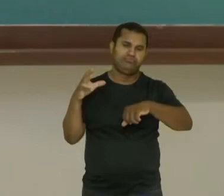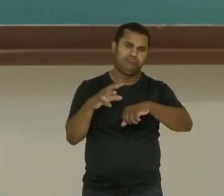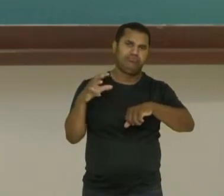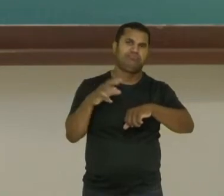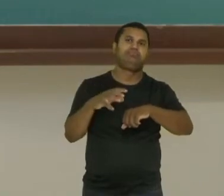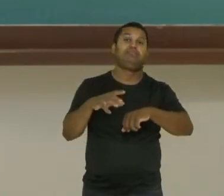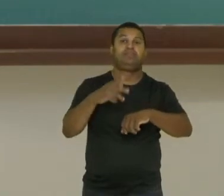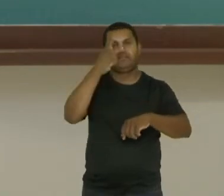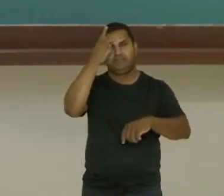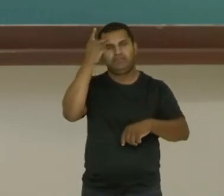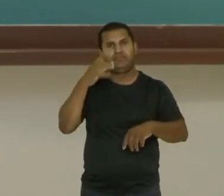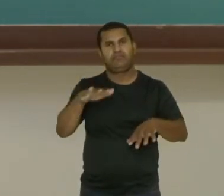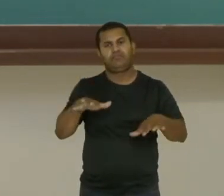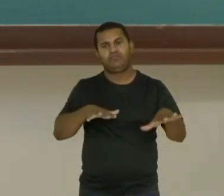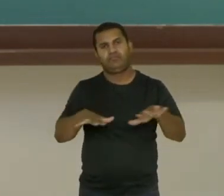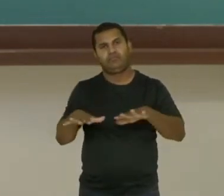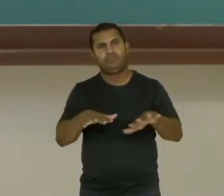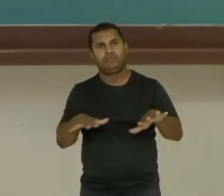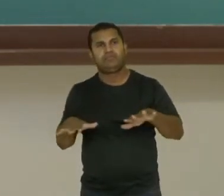ritmo e na música.